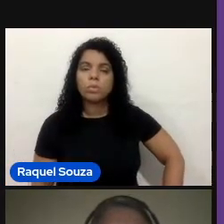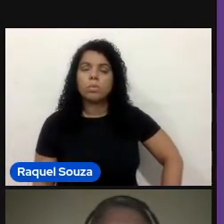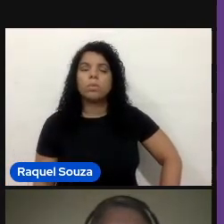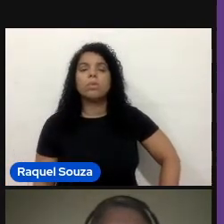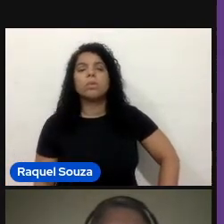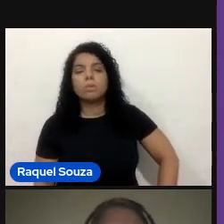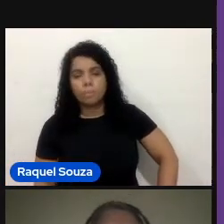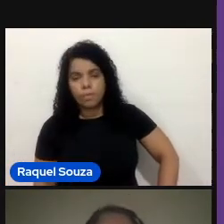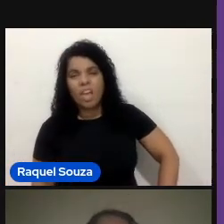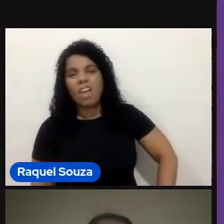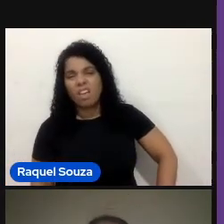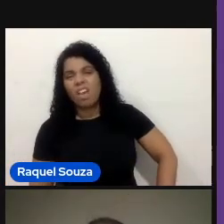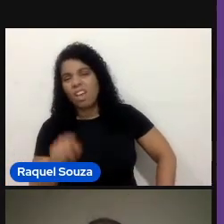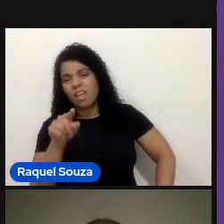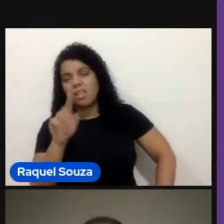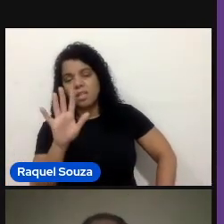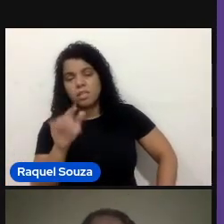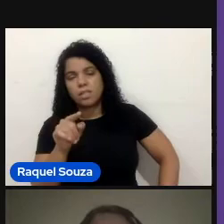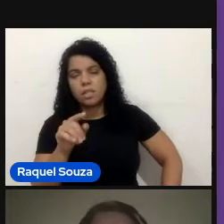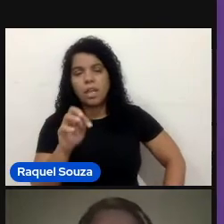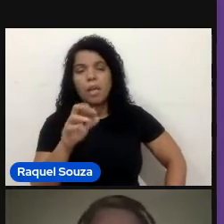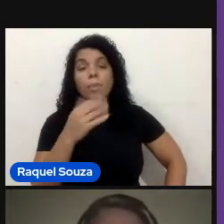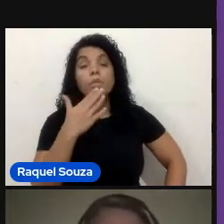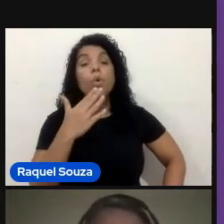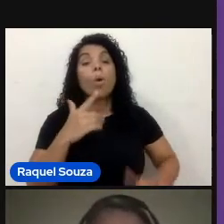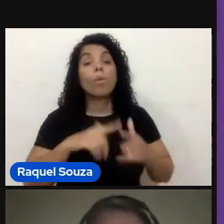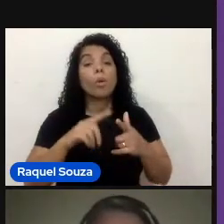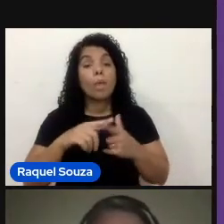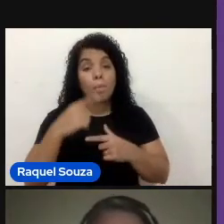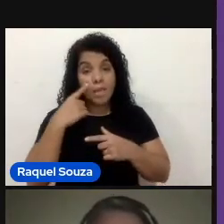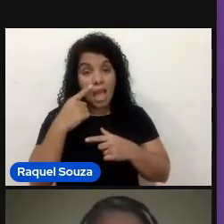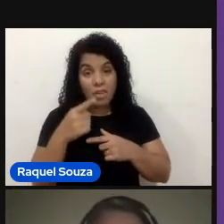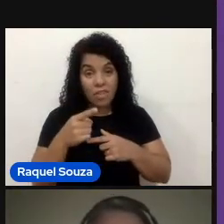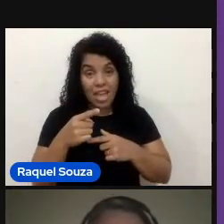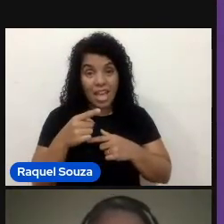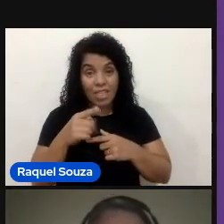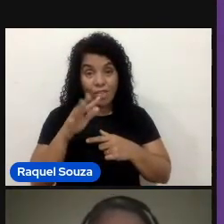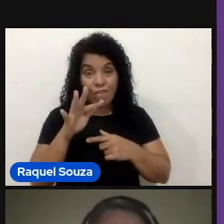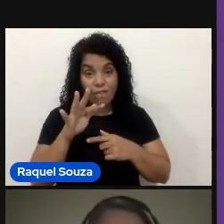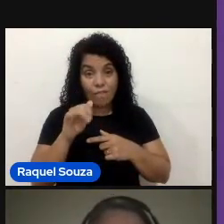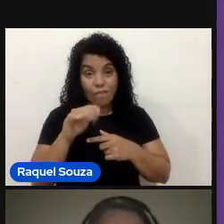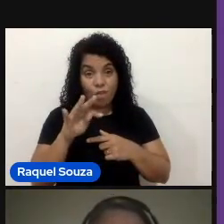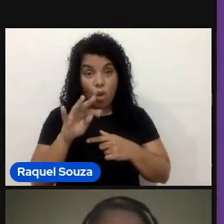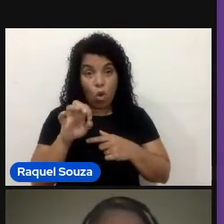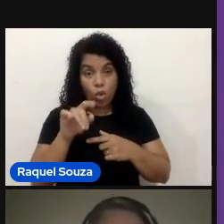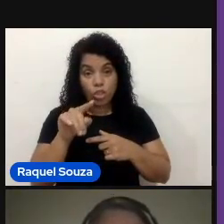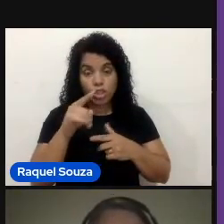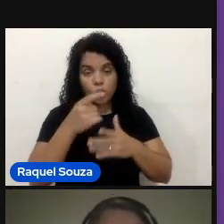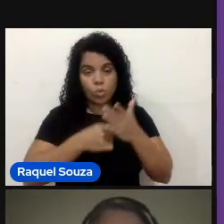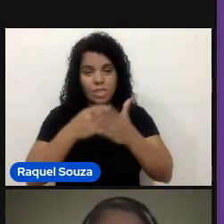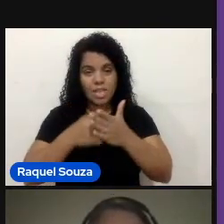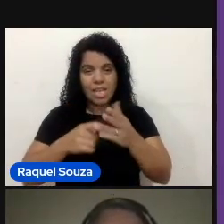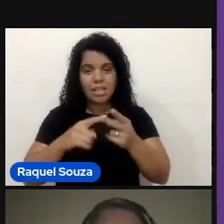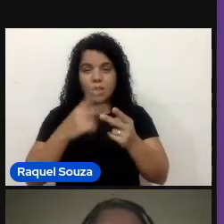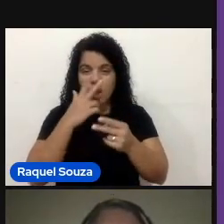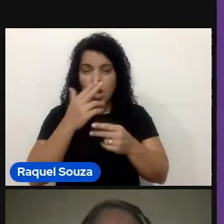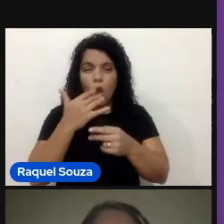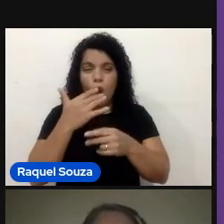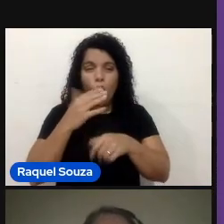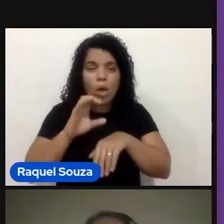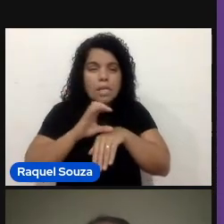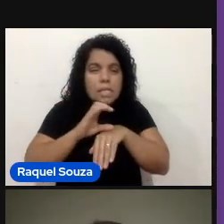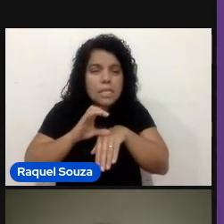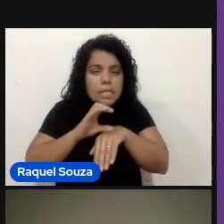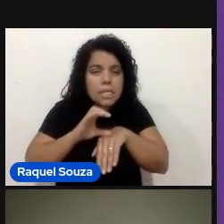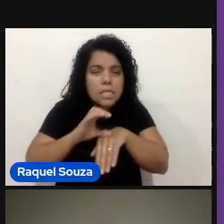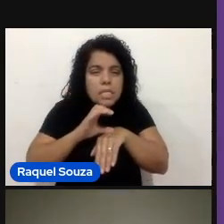É esse elemento aqui. Qual é o problema? Tá vendo que a fonte desses textos aqui é um cinza, e eles estão num